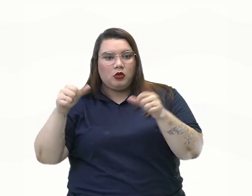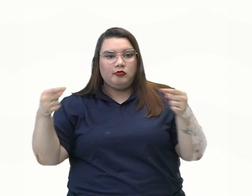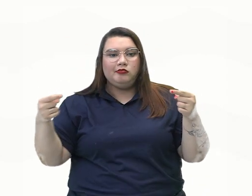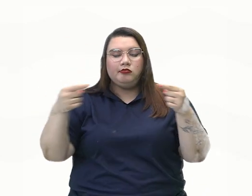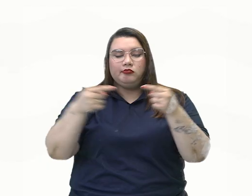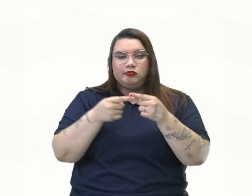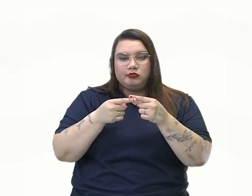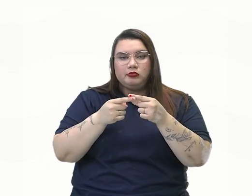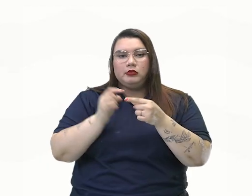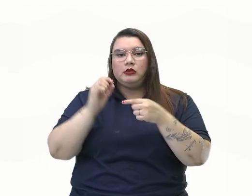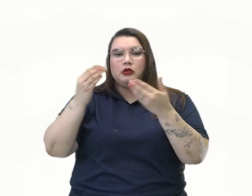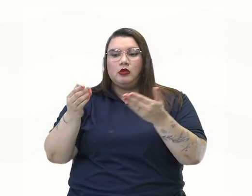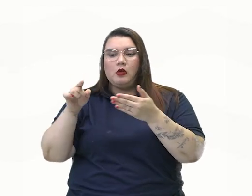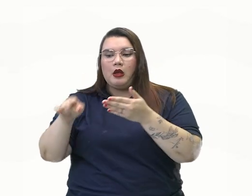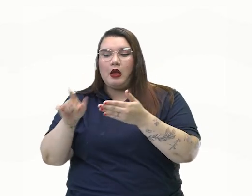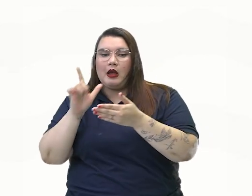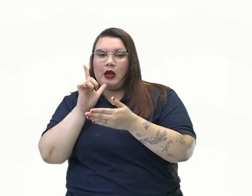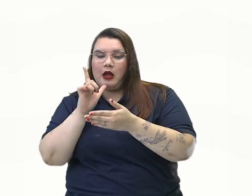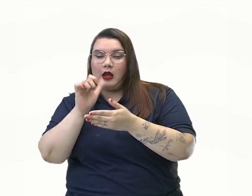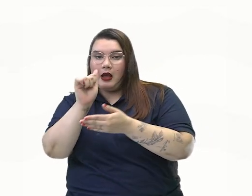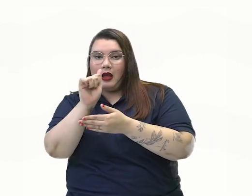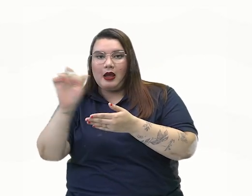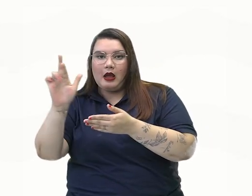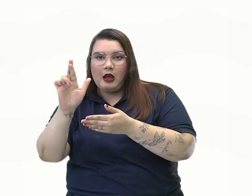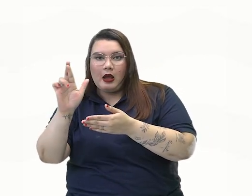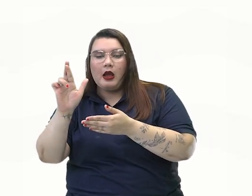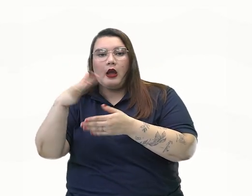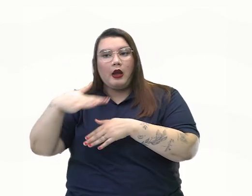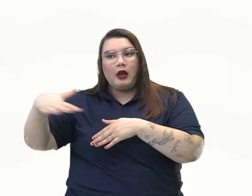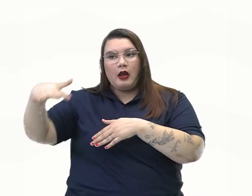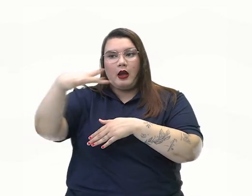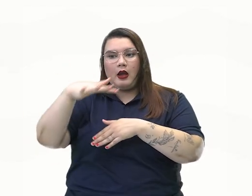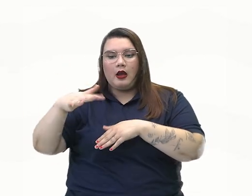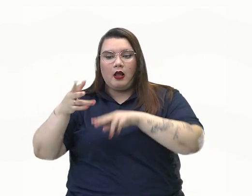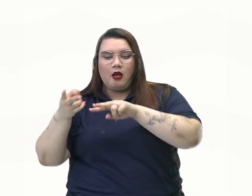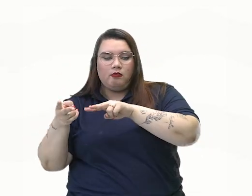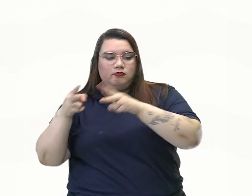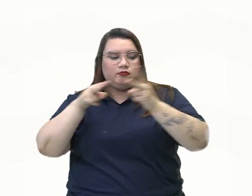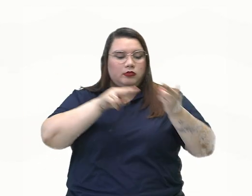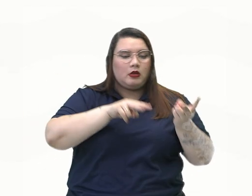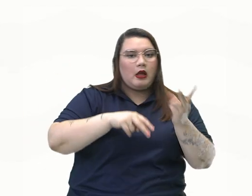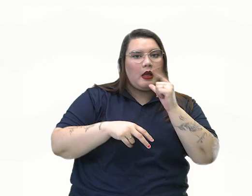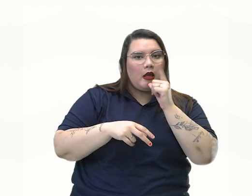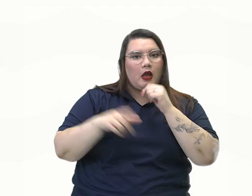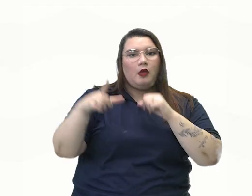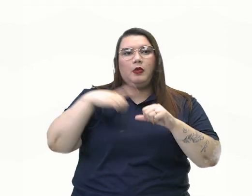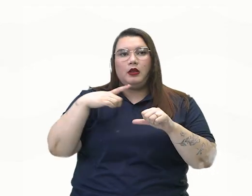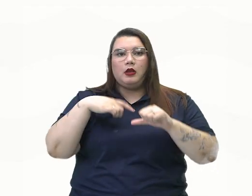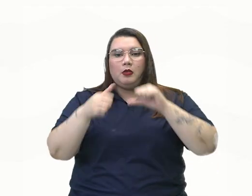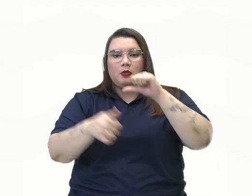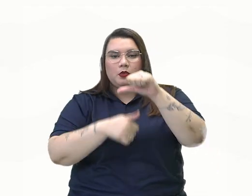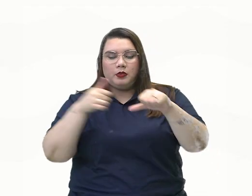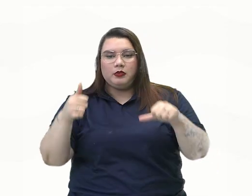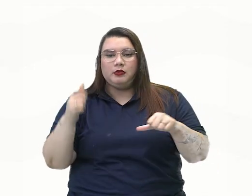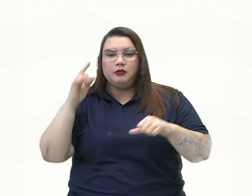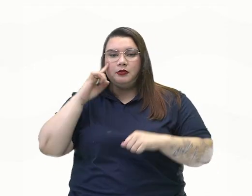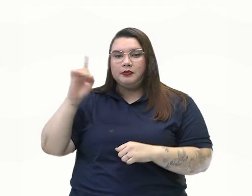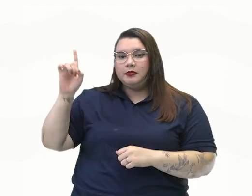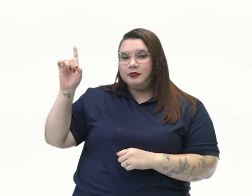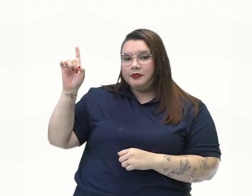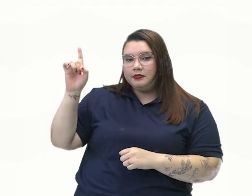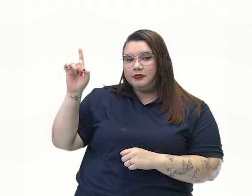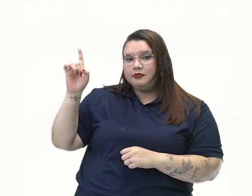de direção ao passar do ar para a água, como você está vendo aqui, ó. Temos